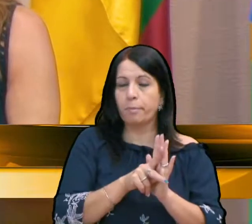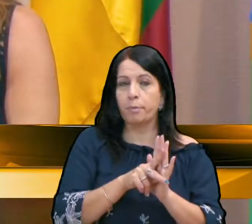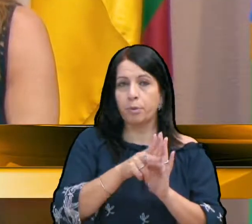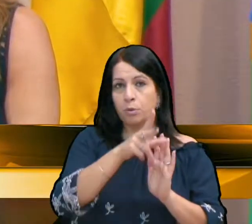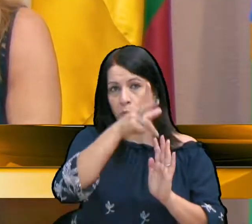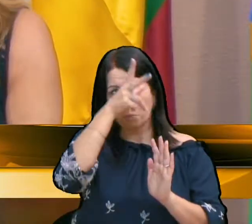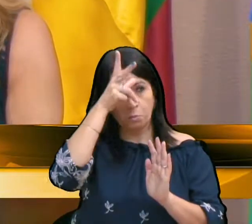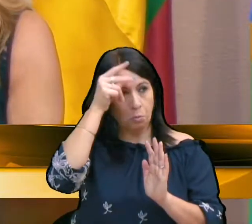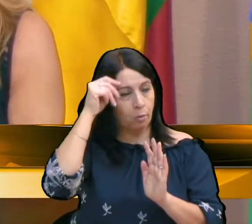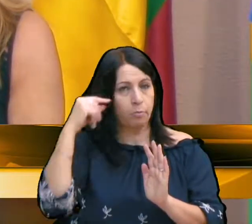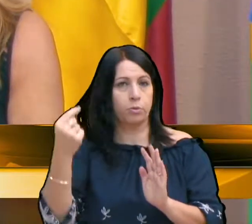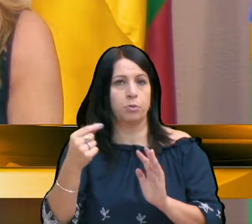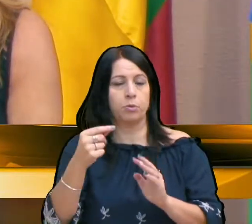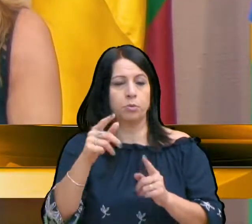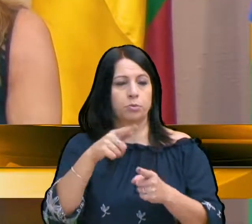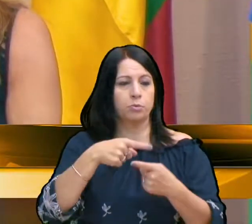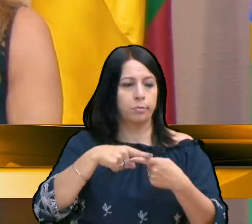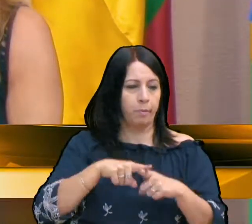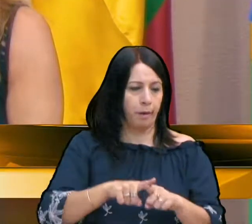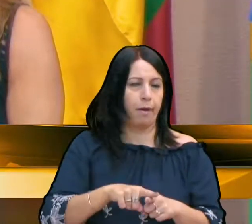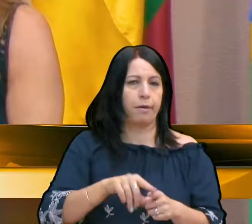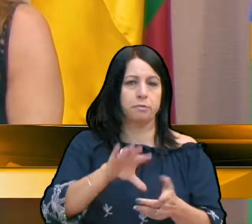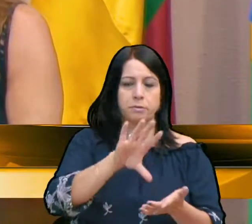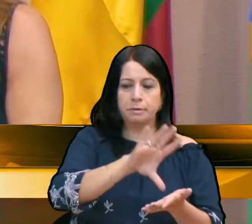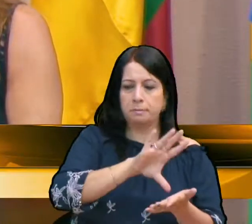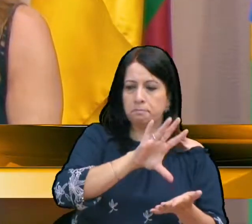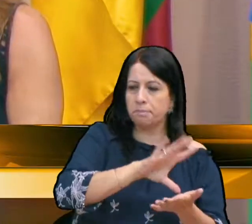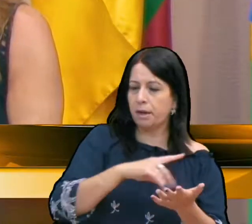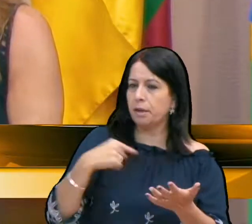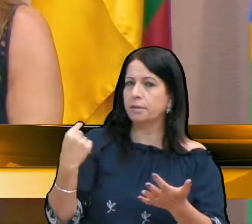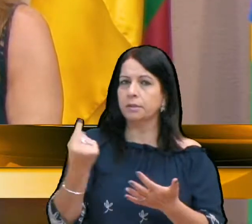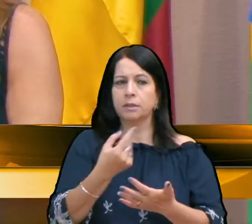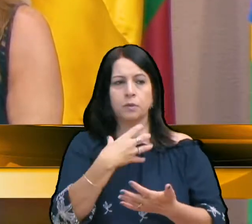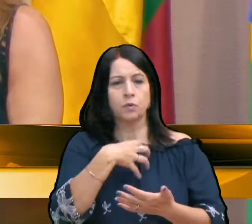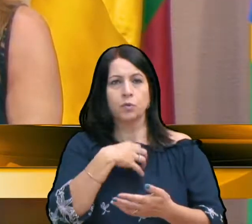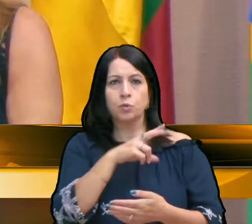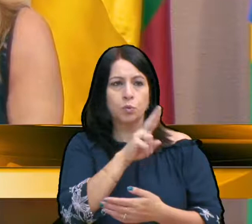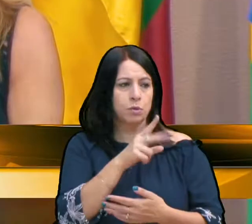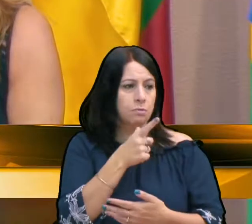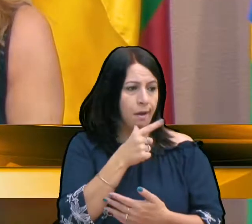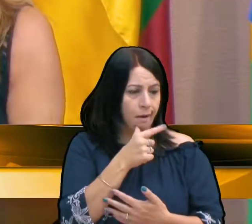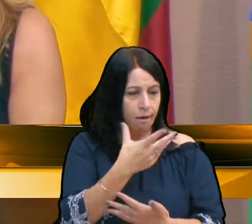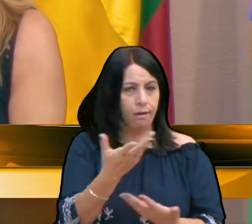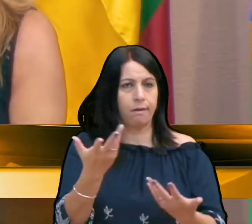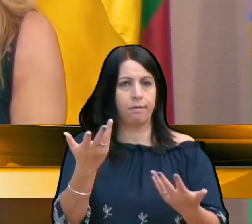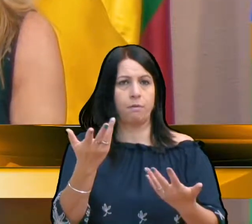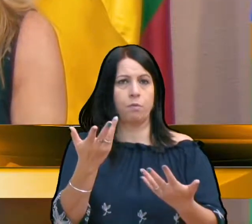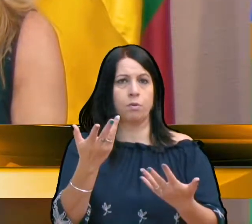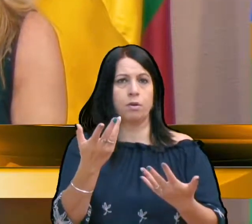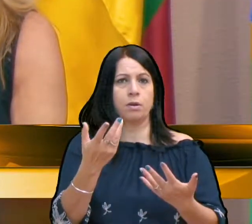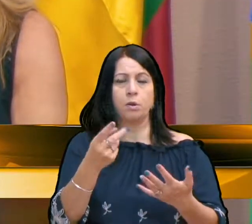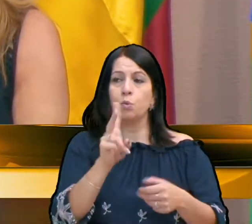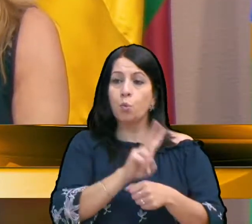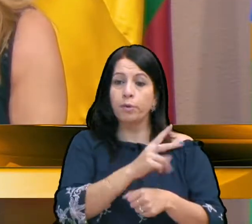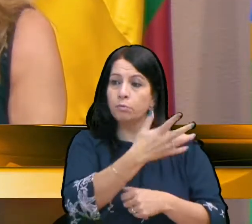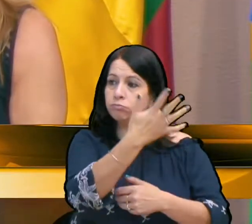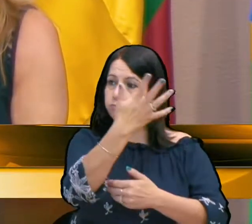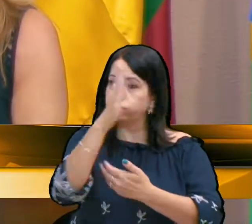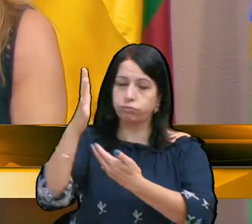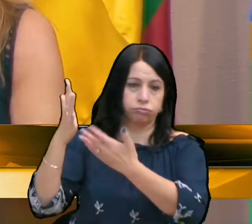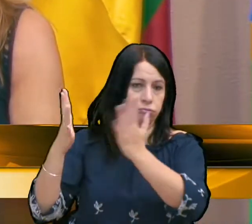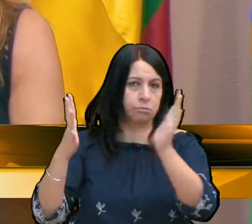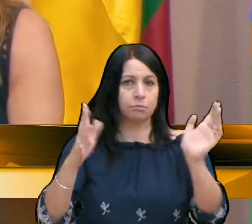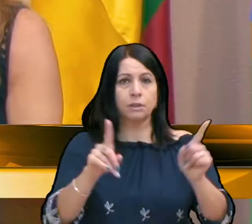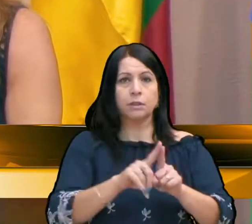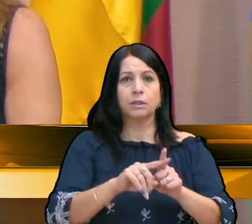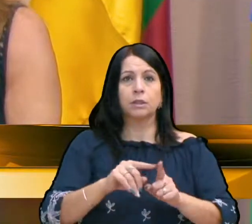nossas praças, os nossos parques, seja a forma como a gente usa a água, como a gente cuida do meio ambiente. Isso é um dever